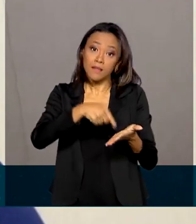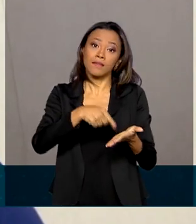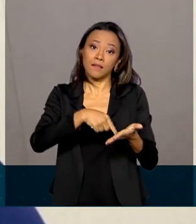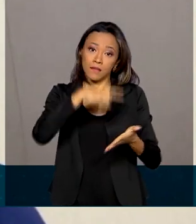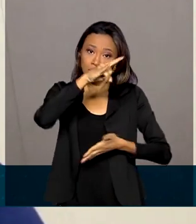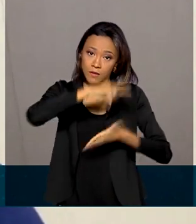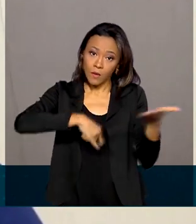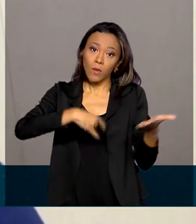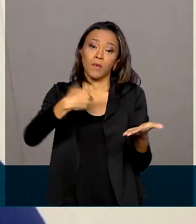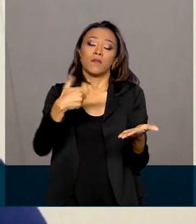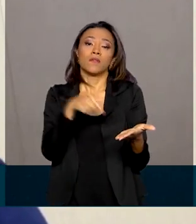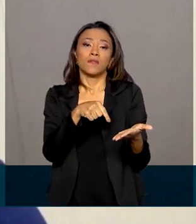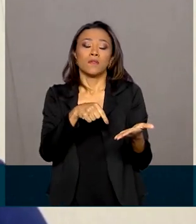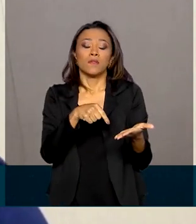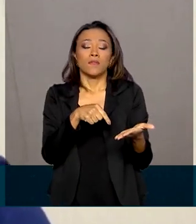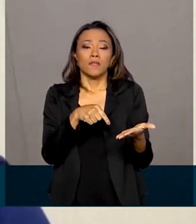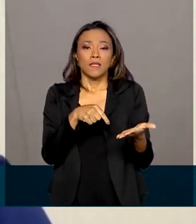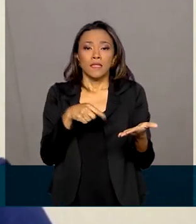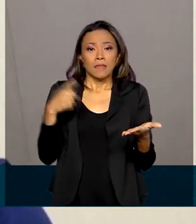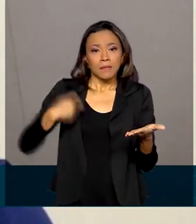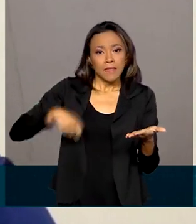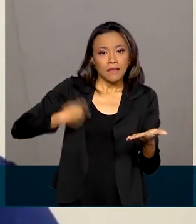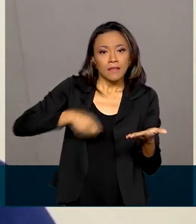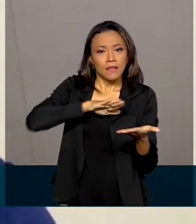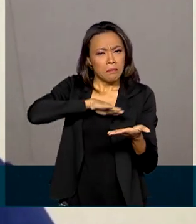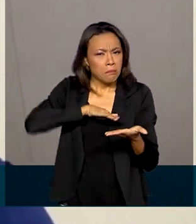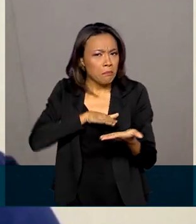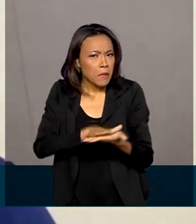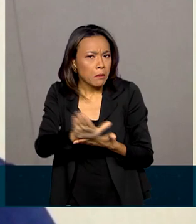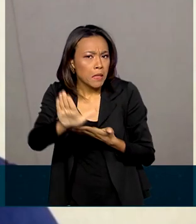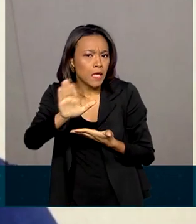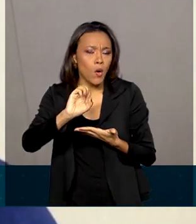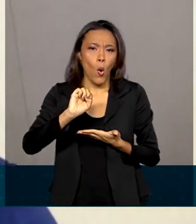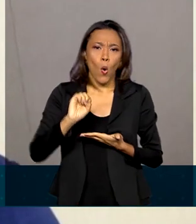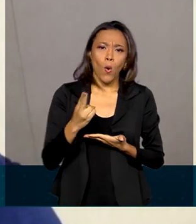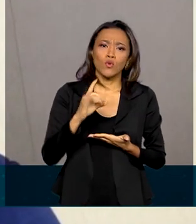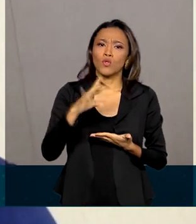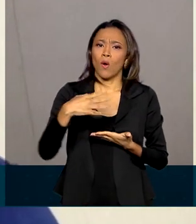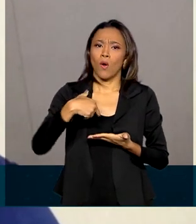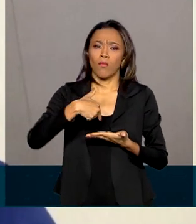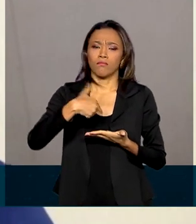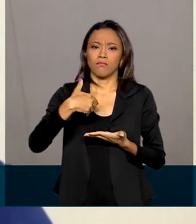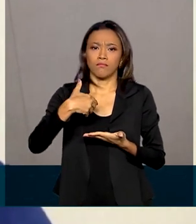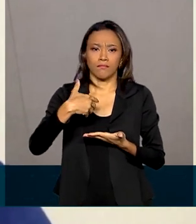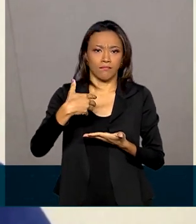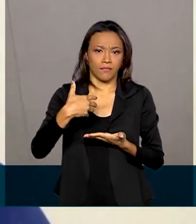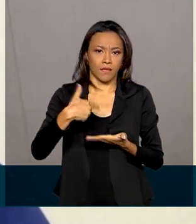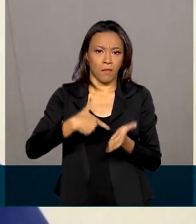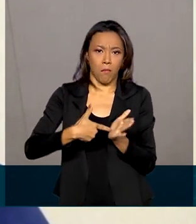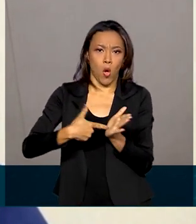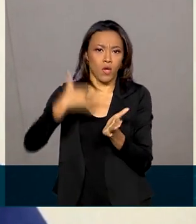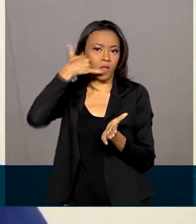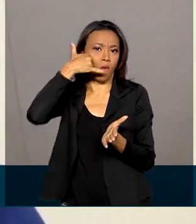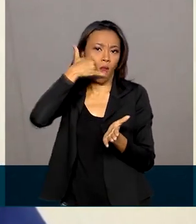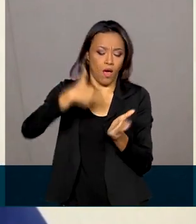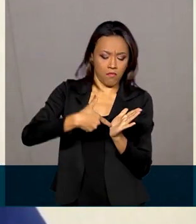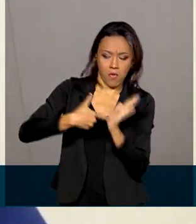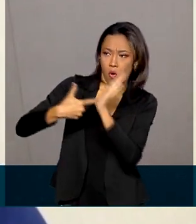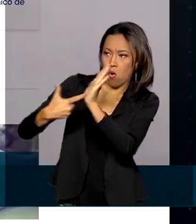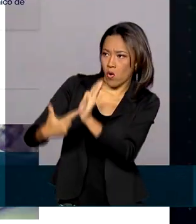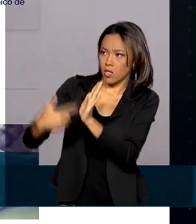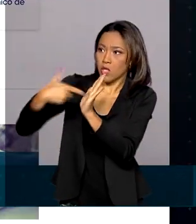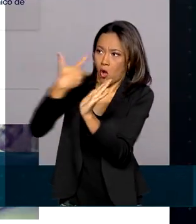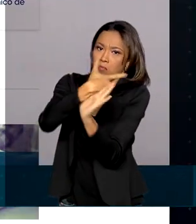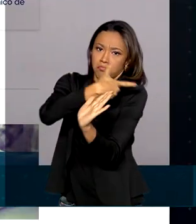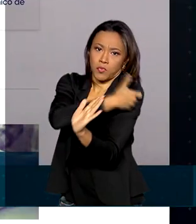digital e foi preciso que elas imprimir sem ou se apenas apresentando ele no celular foi o